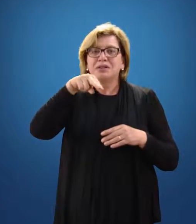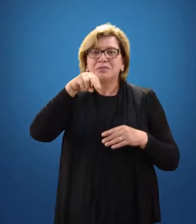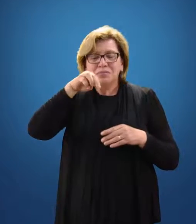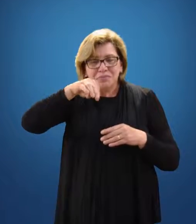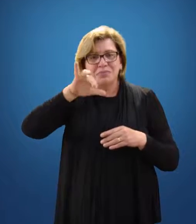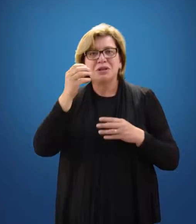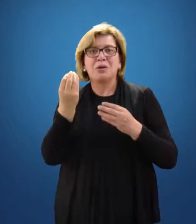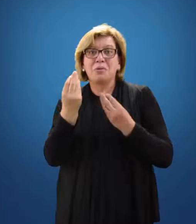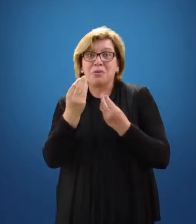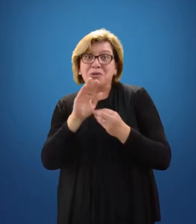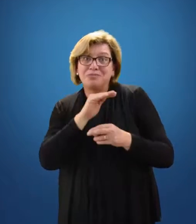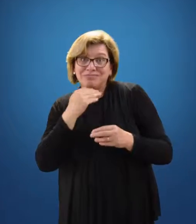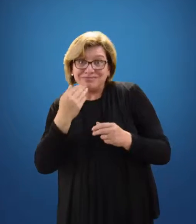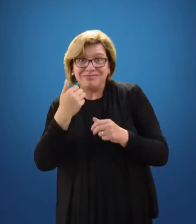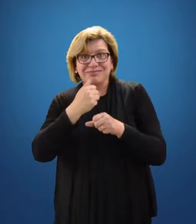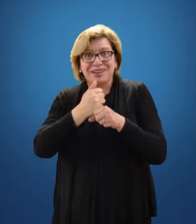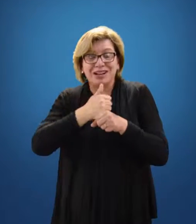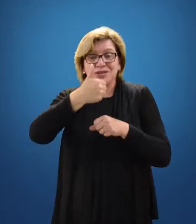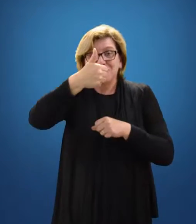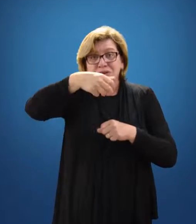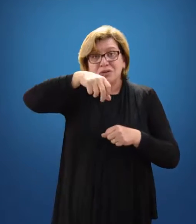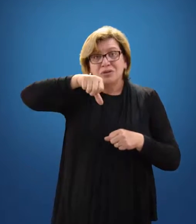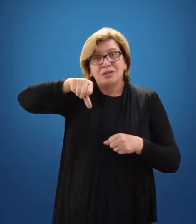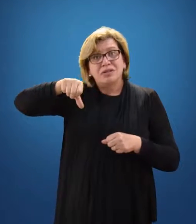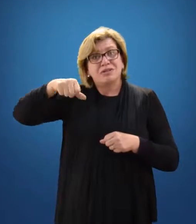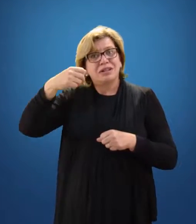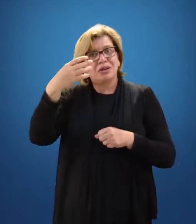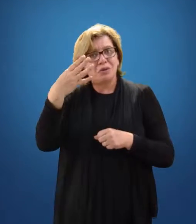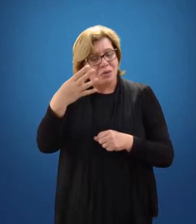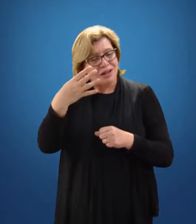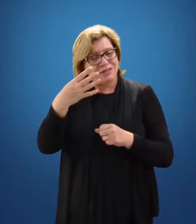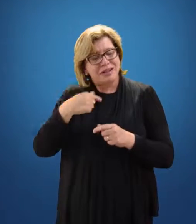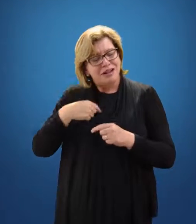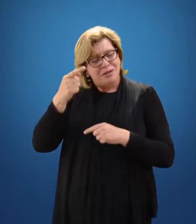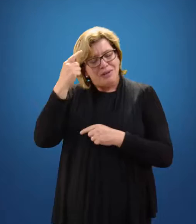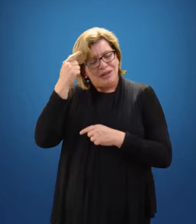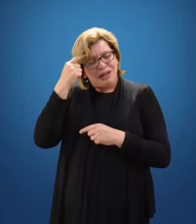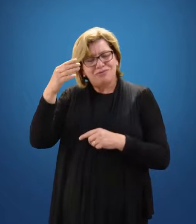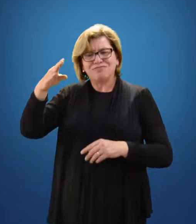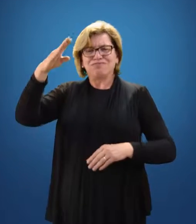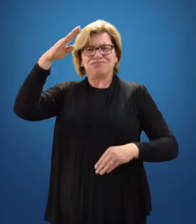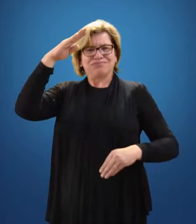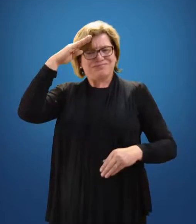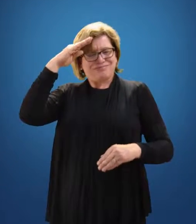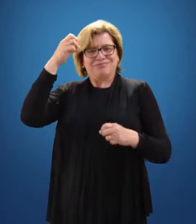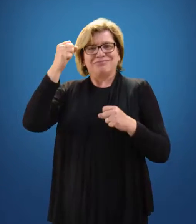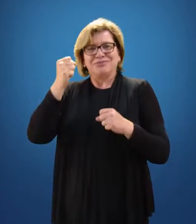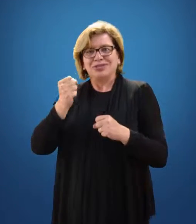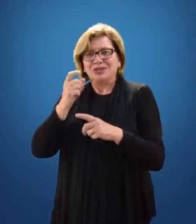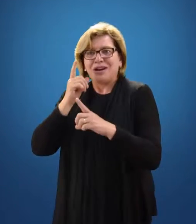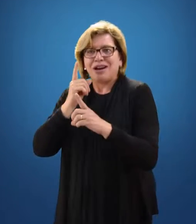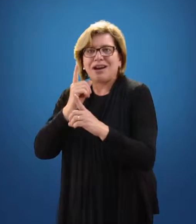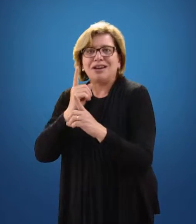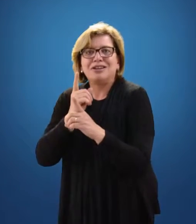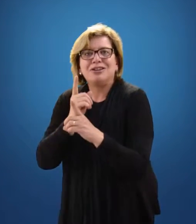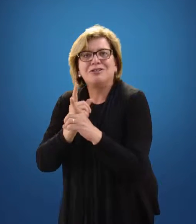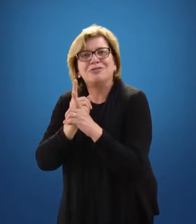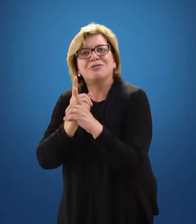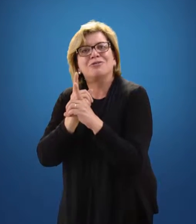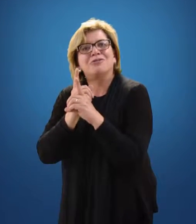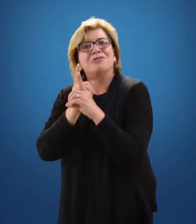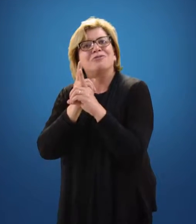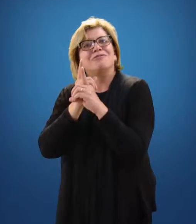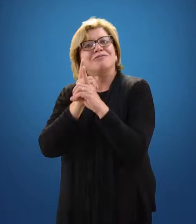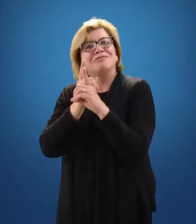ajudá-los a encontrar os corpos de seus mortos, pois assim eles os desejavam para cremar e ingerir as